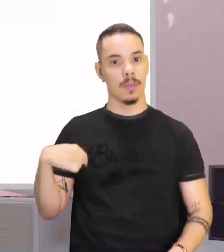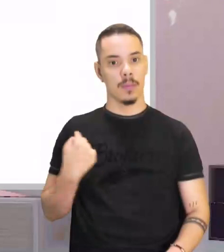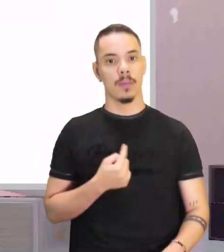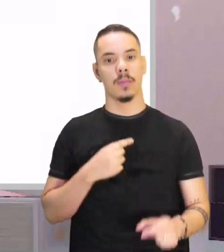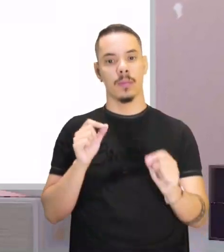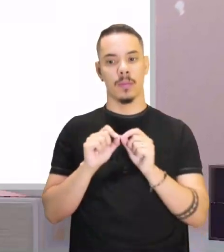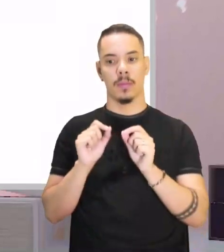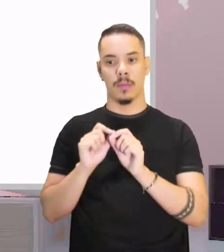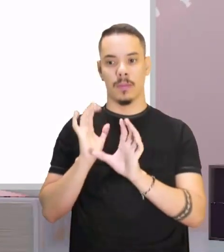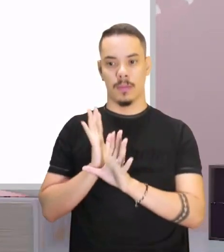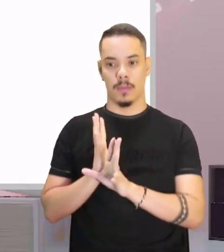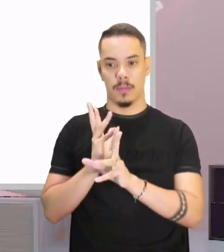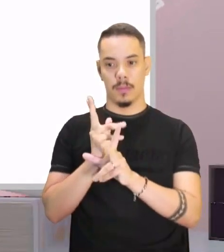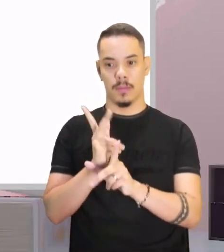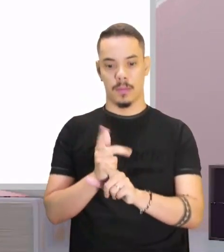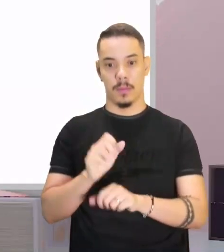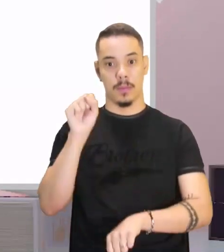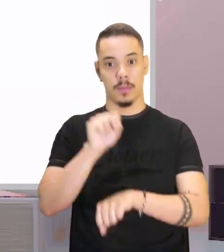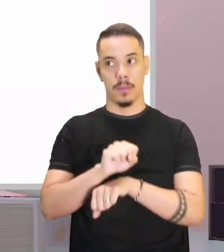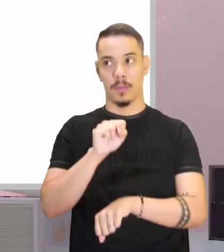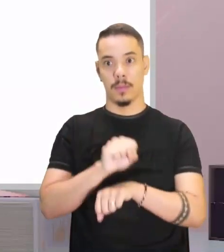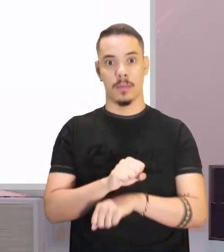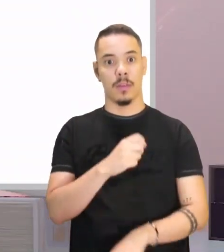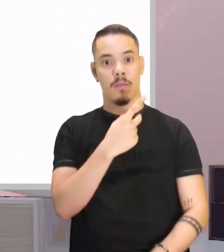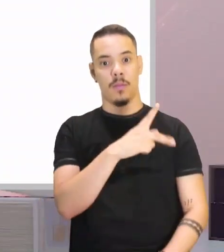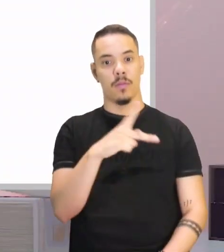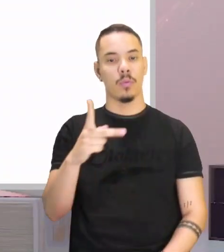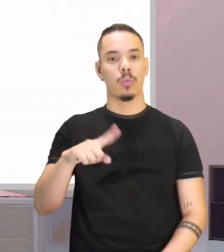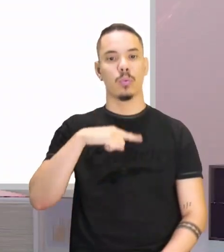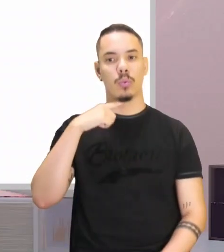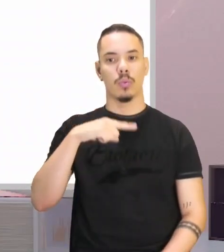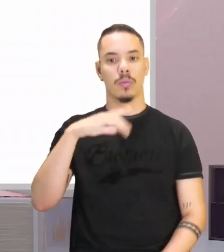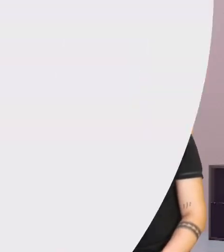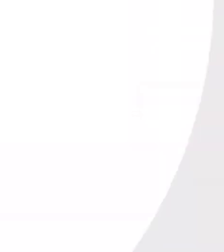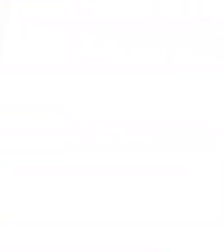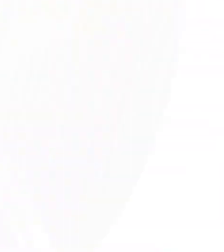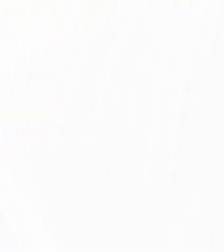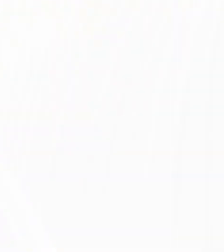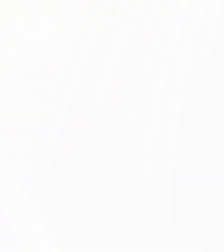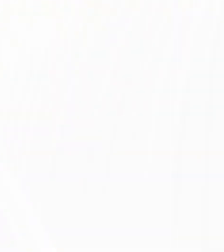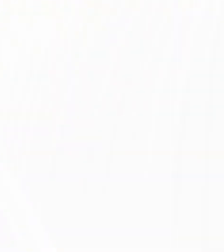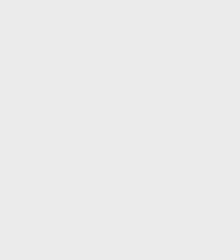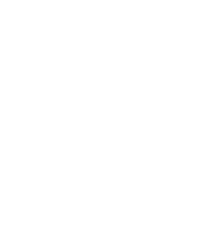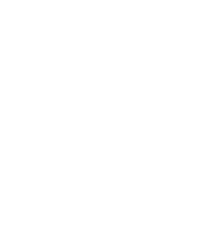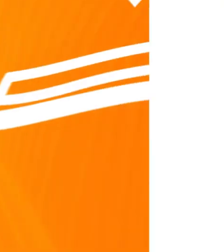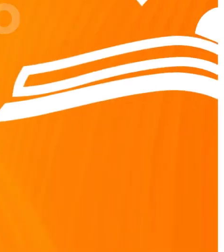nossa revisão e aguardando vocês lá no tirando dúvida até lá